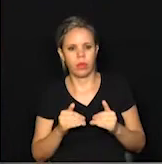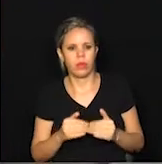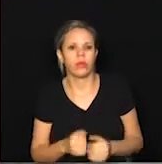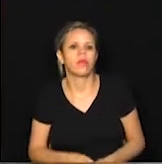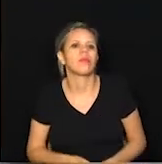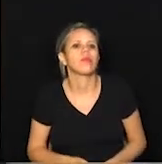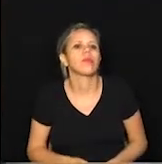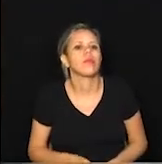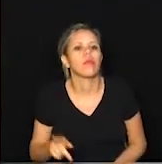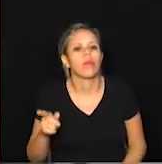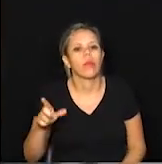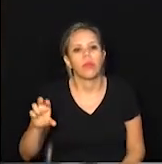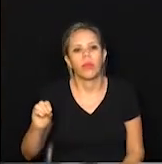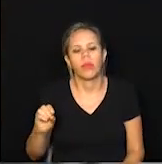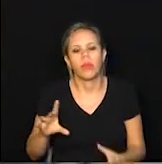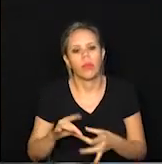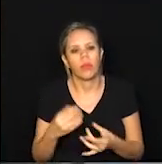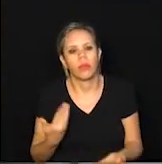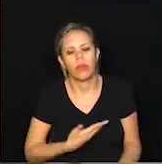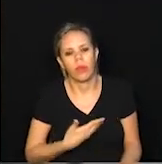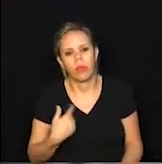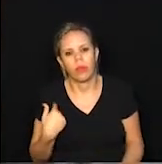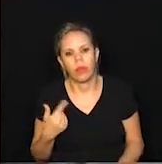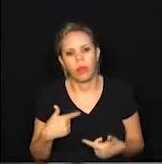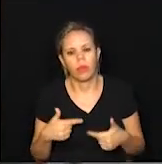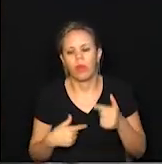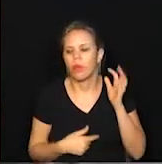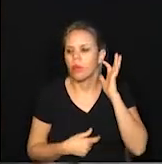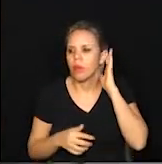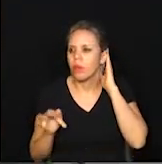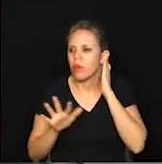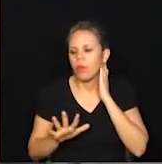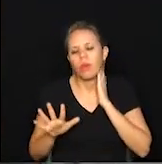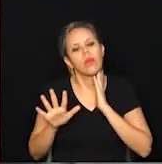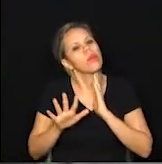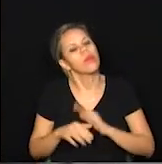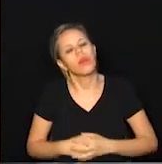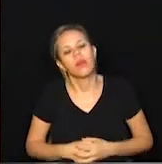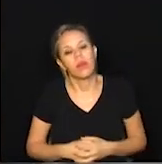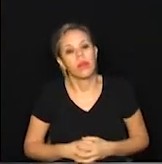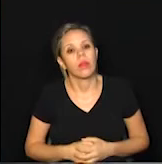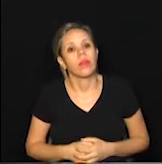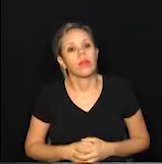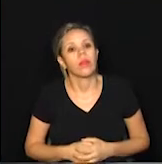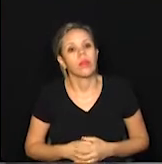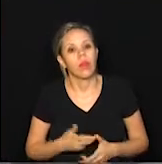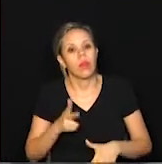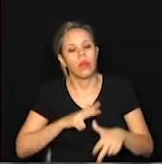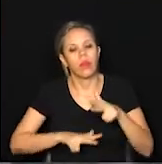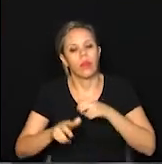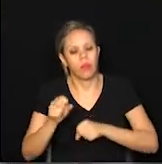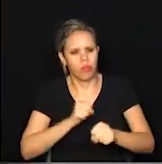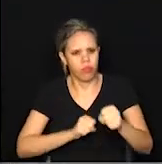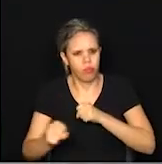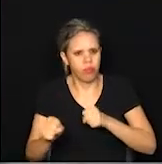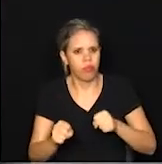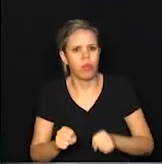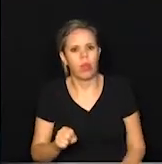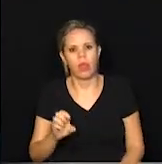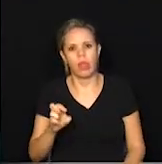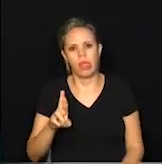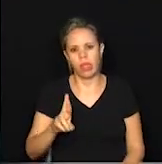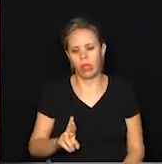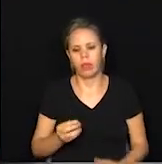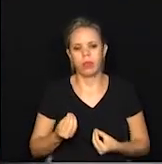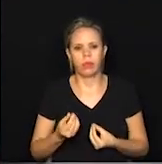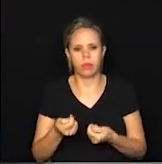Paulo Diniz, que é um grande parceiro nosso da Federação de Kung Fu, o CEAR vai ser